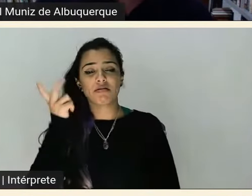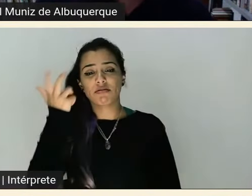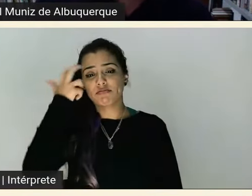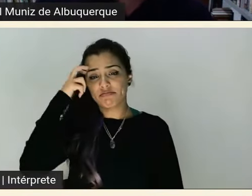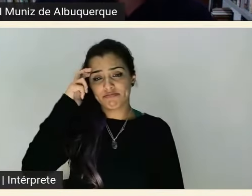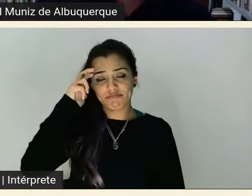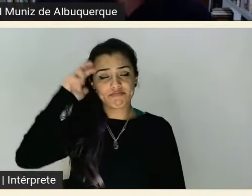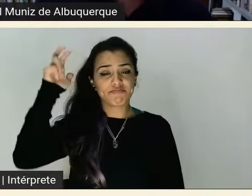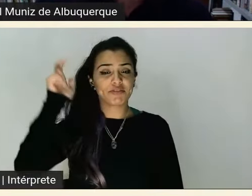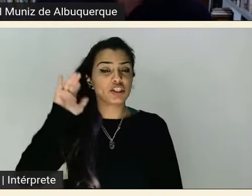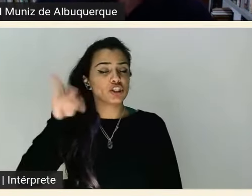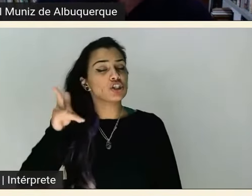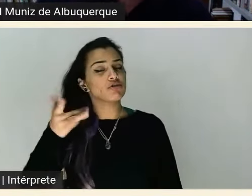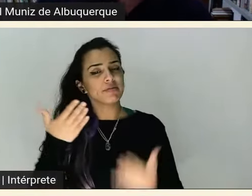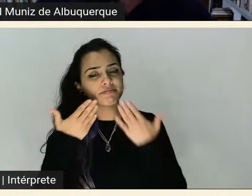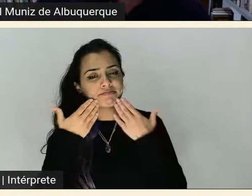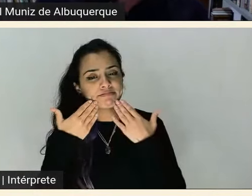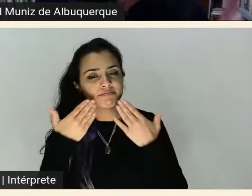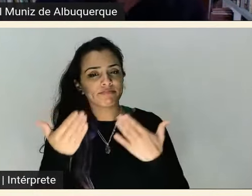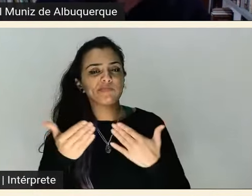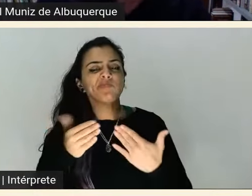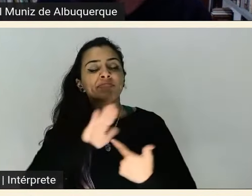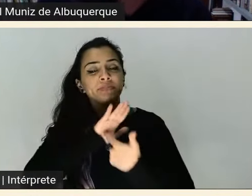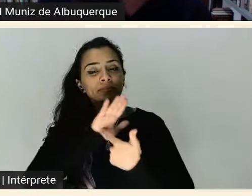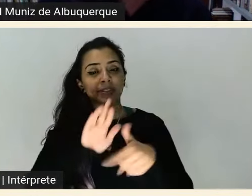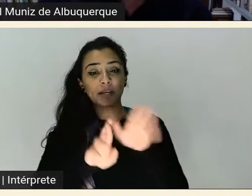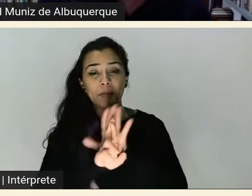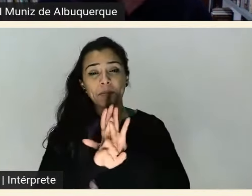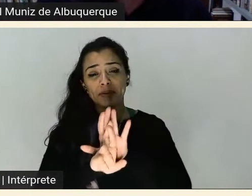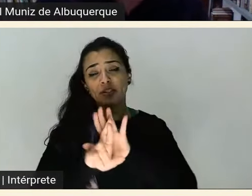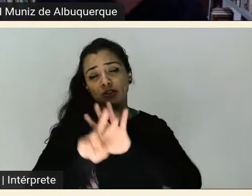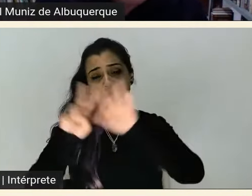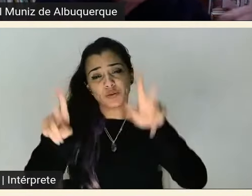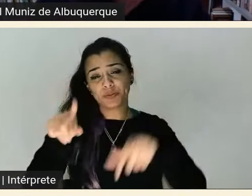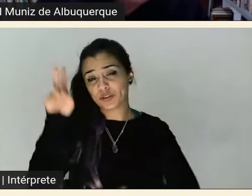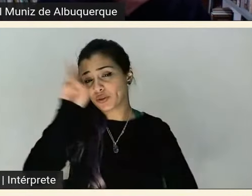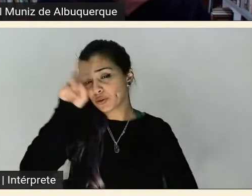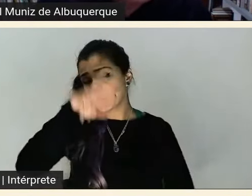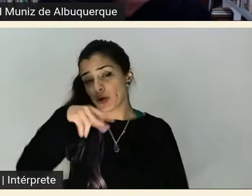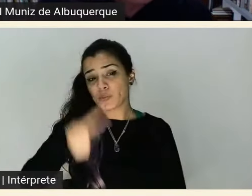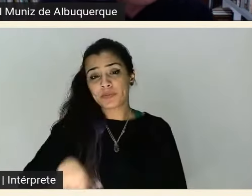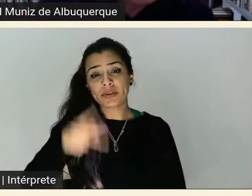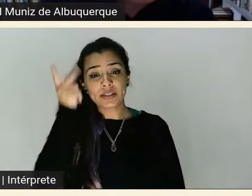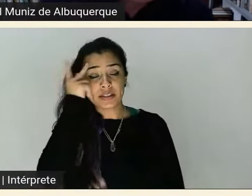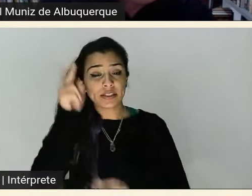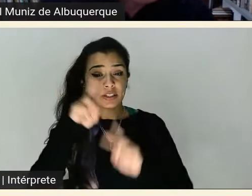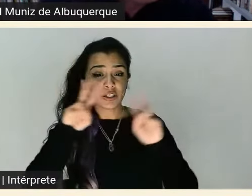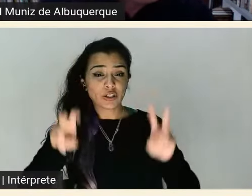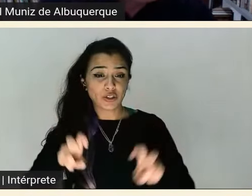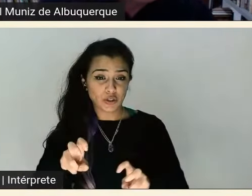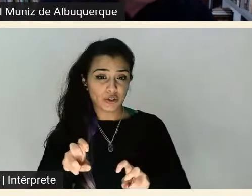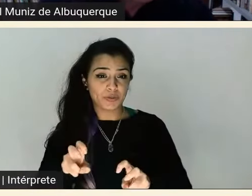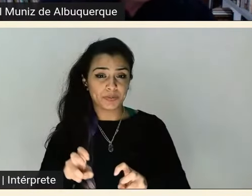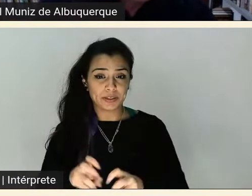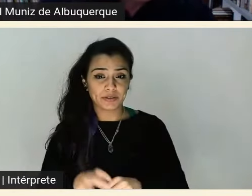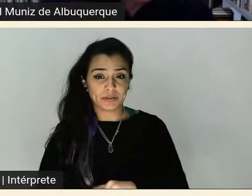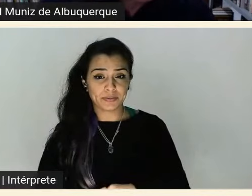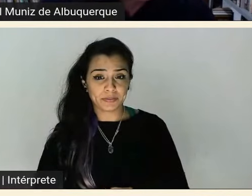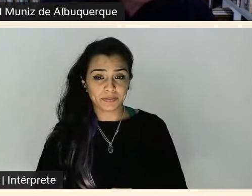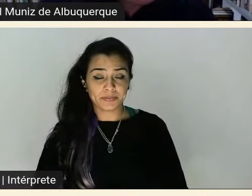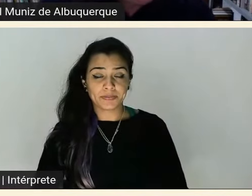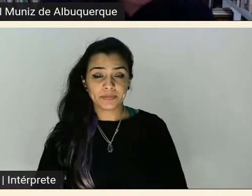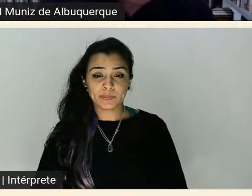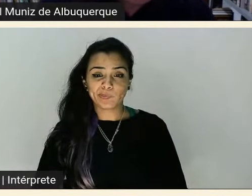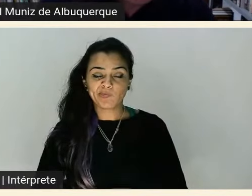né, e já se lançou como um representante da historiografia, da versão paulista da historiografia brasileira. Né? Então,